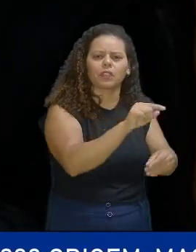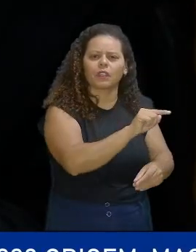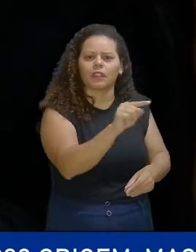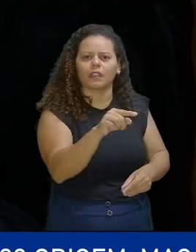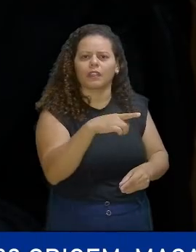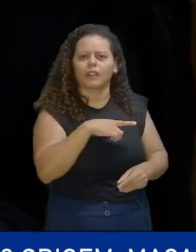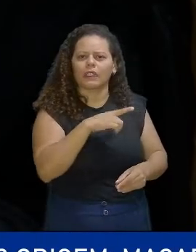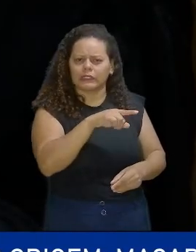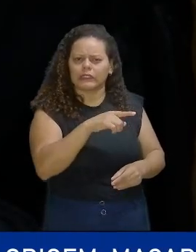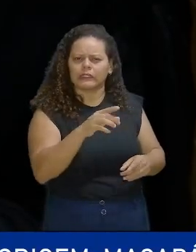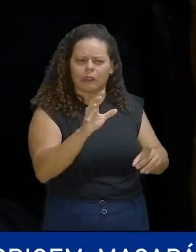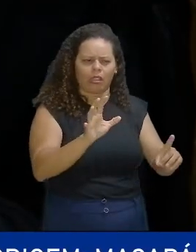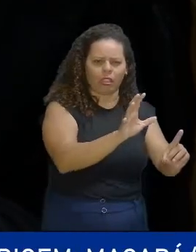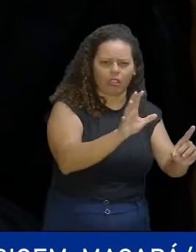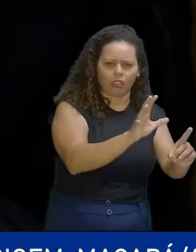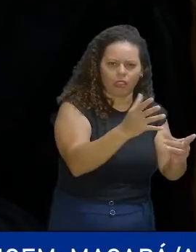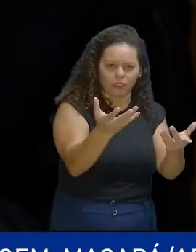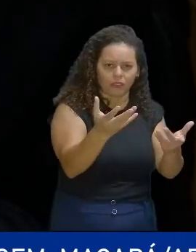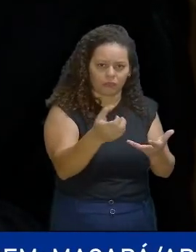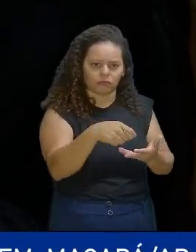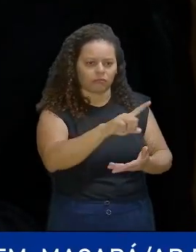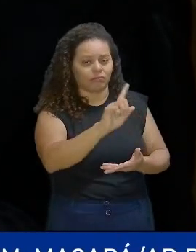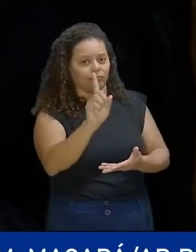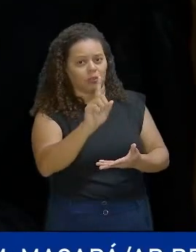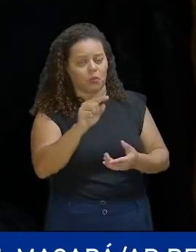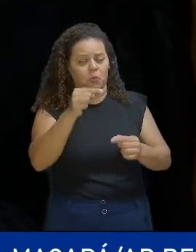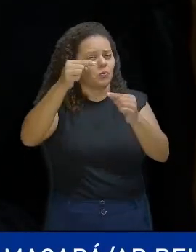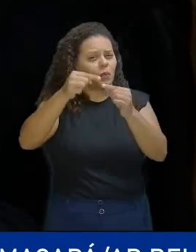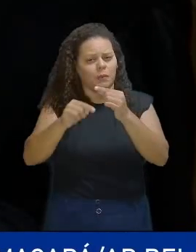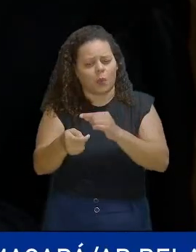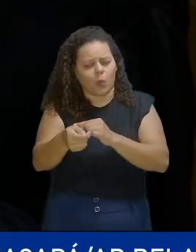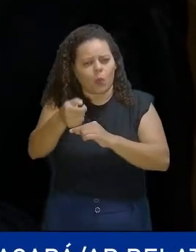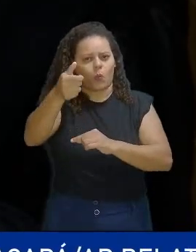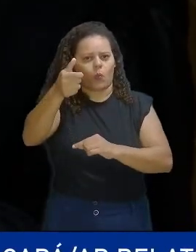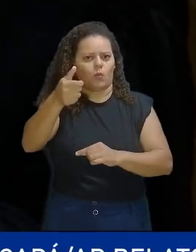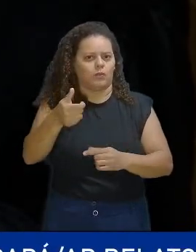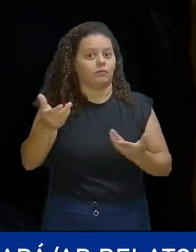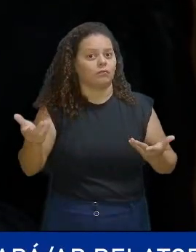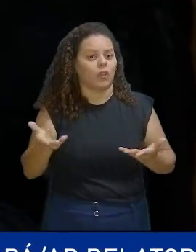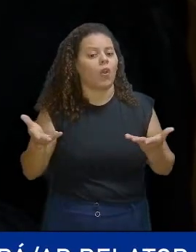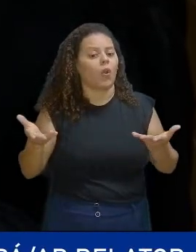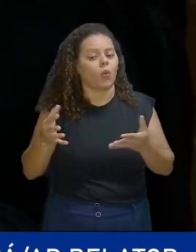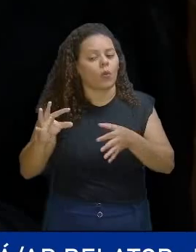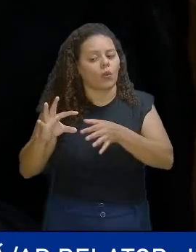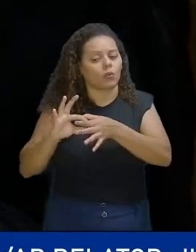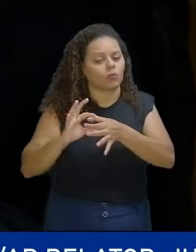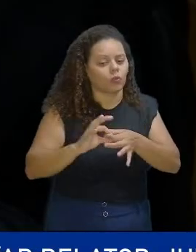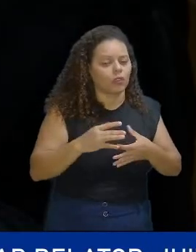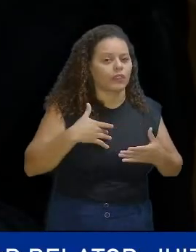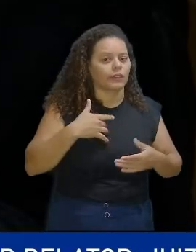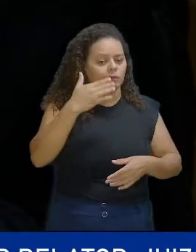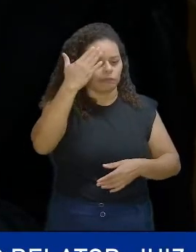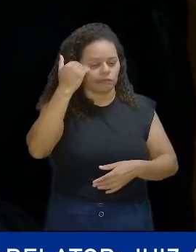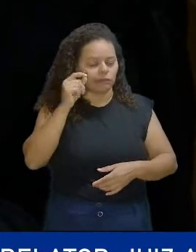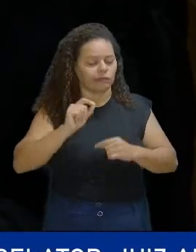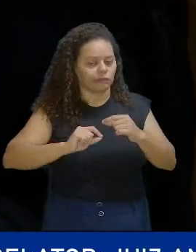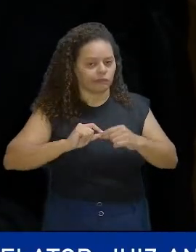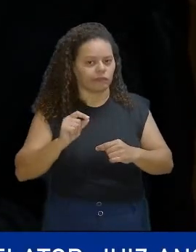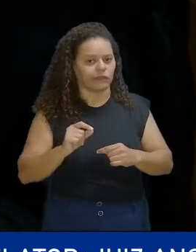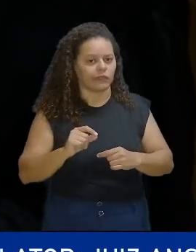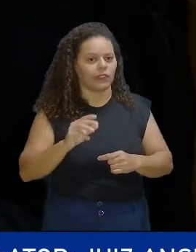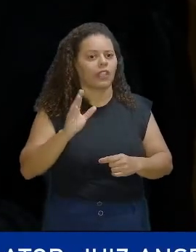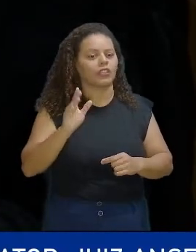seriam corrompidos pelo dinheiro apreendido. Então, nesse contexto, eu entendo que deve prevalecer o princípio